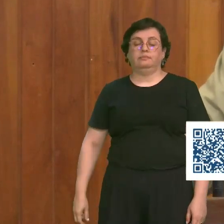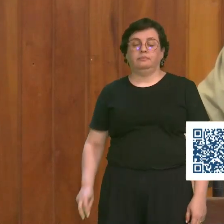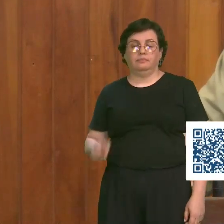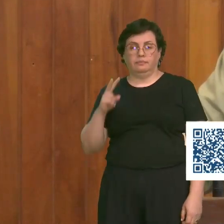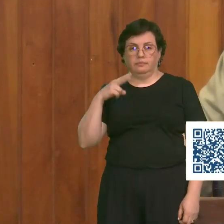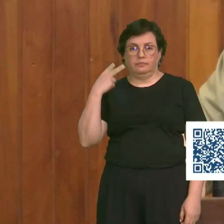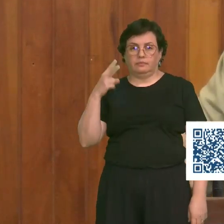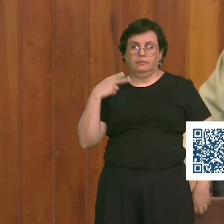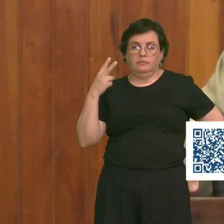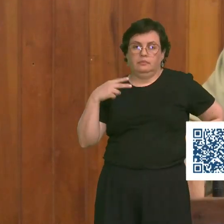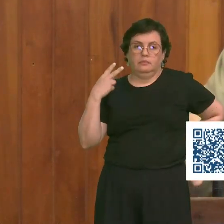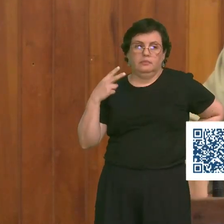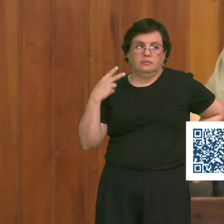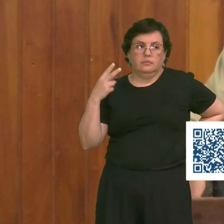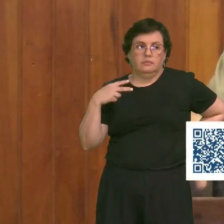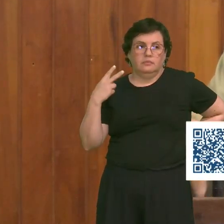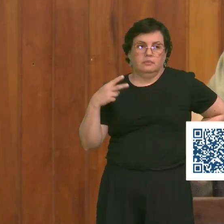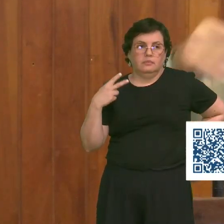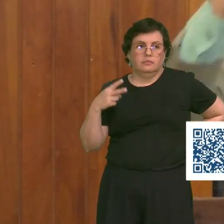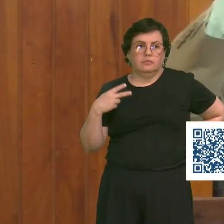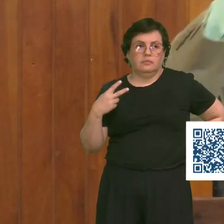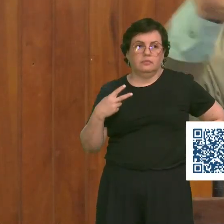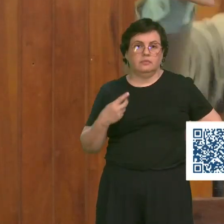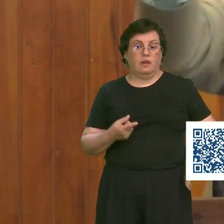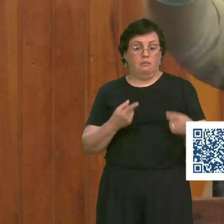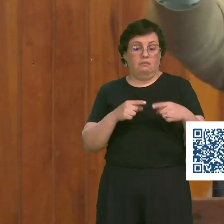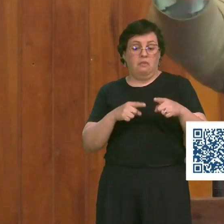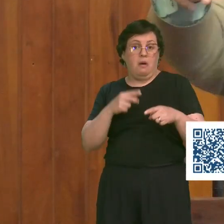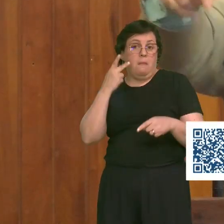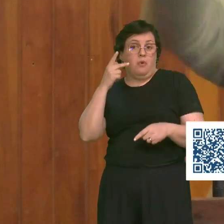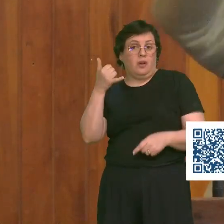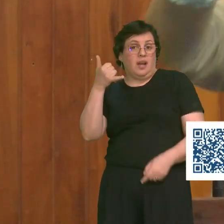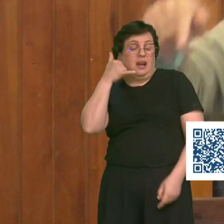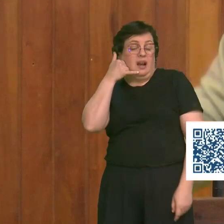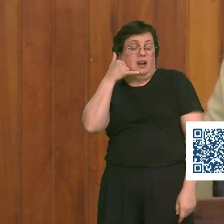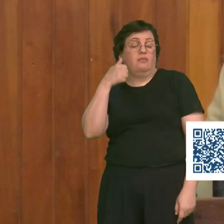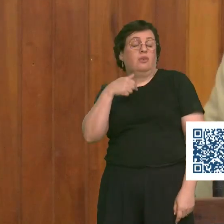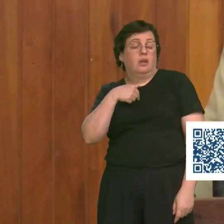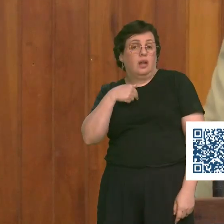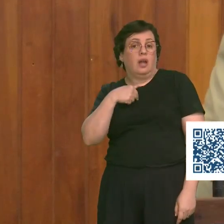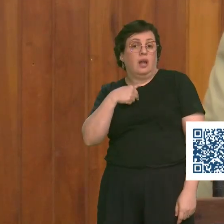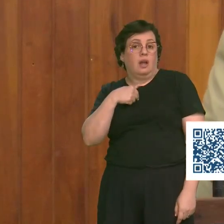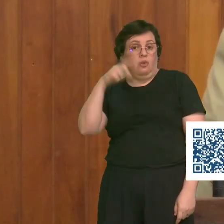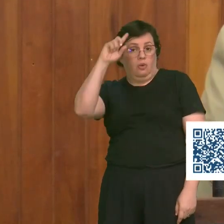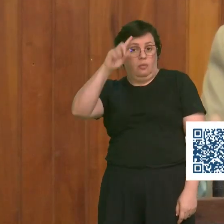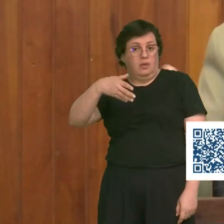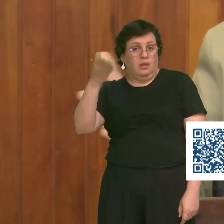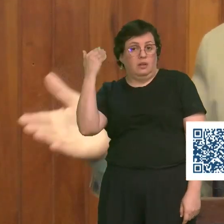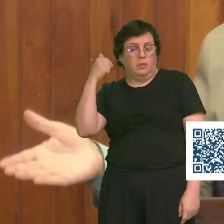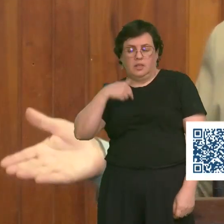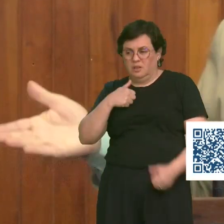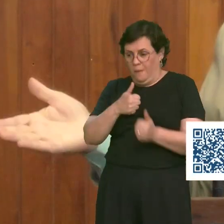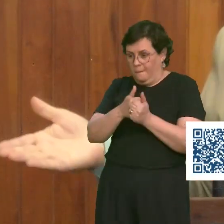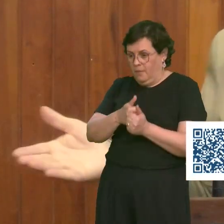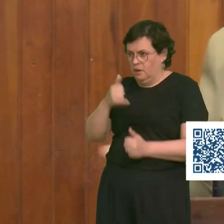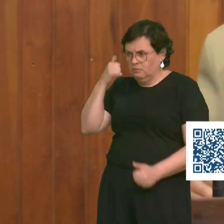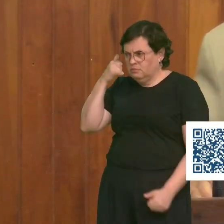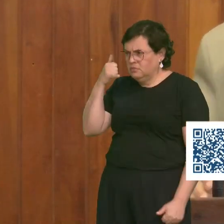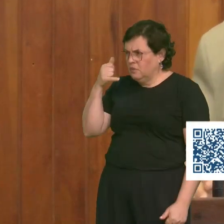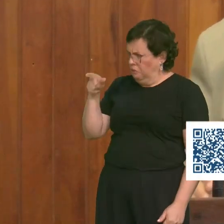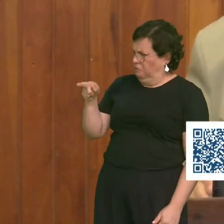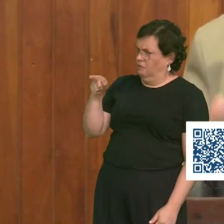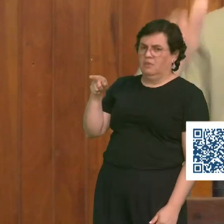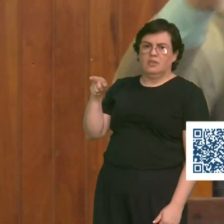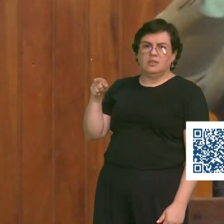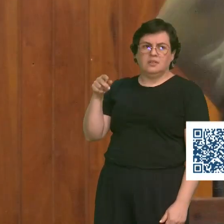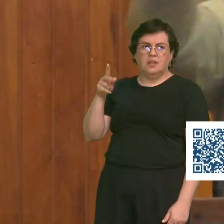vereadores sendo ameaçado por telefone eu tava do lado não mandava passado Não entendi